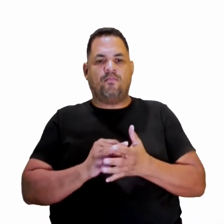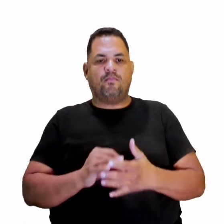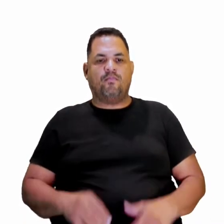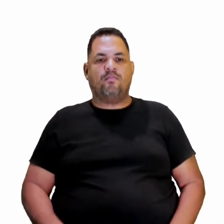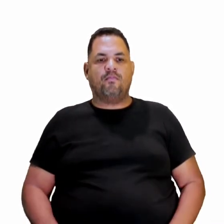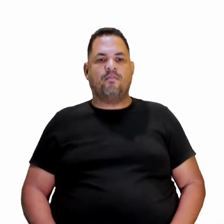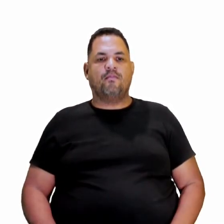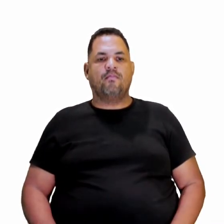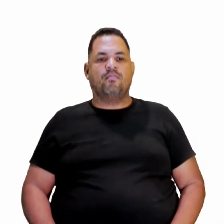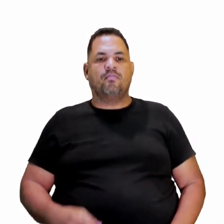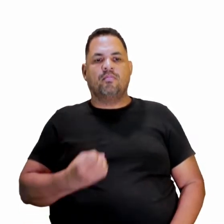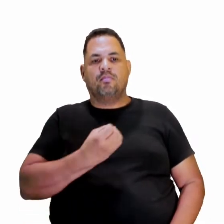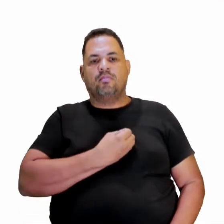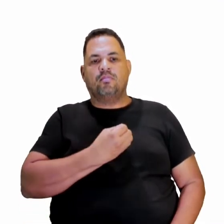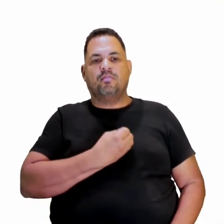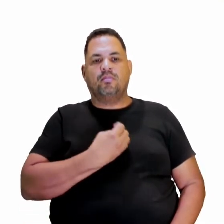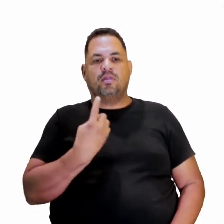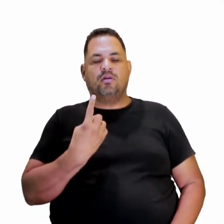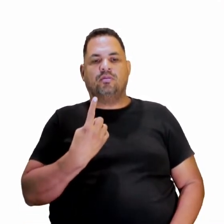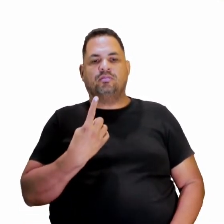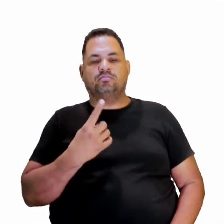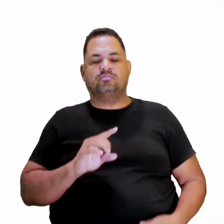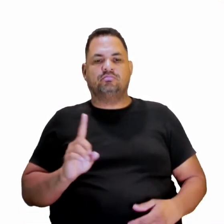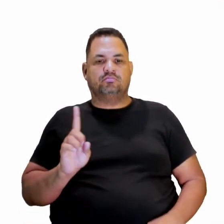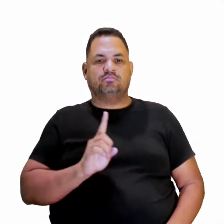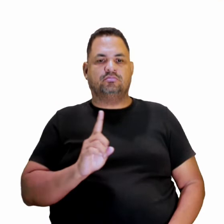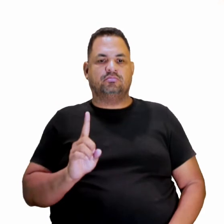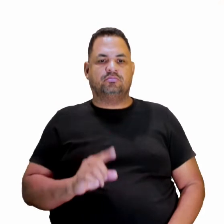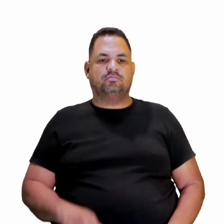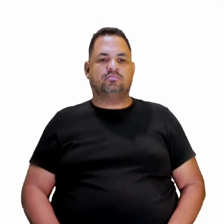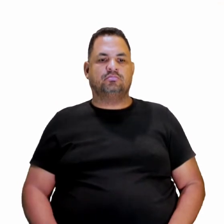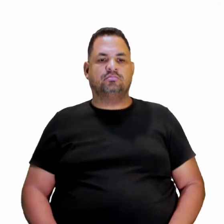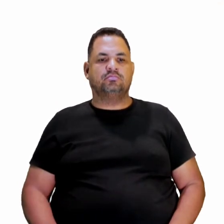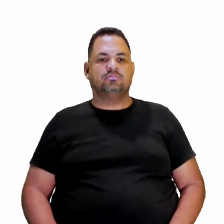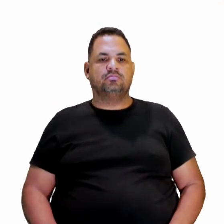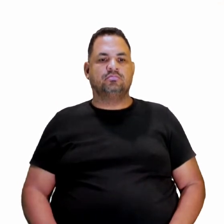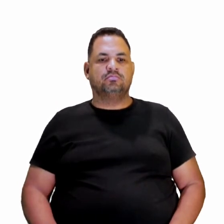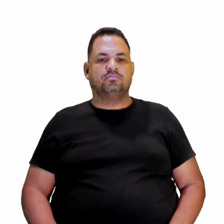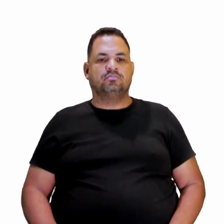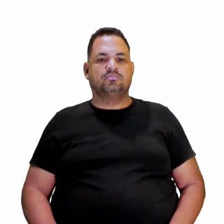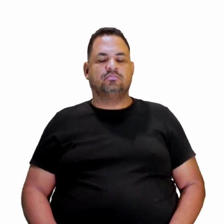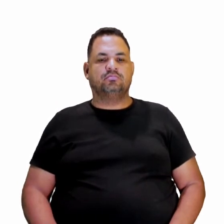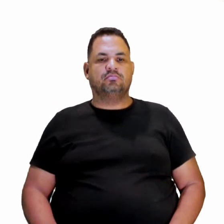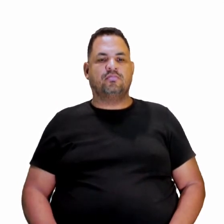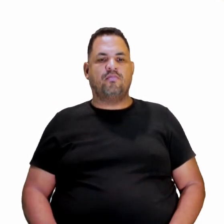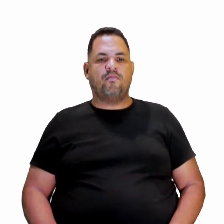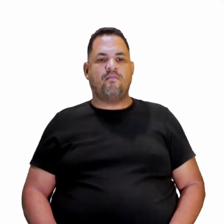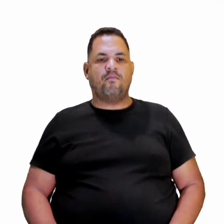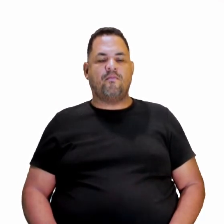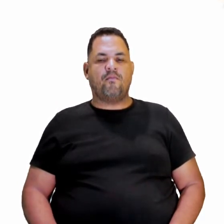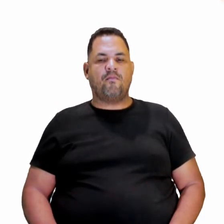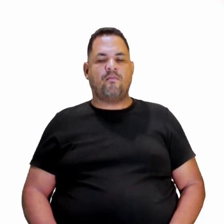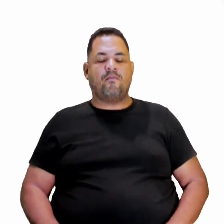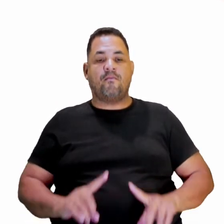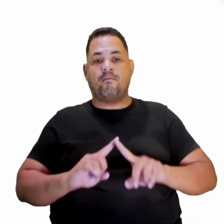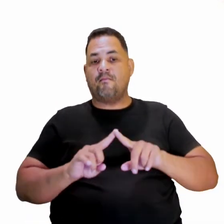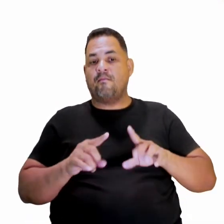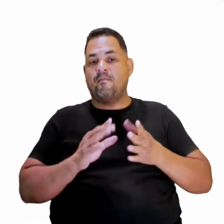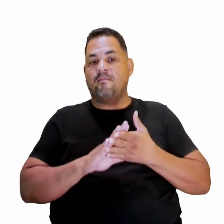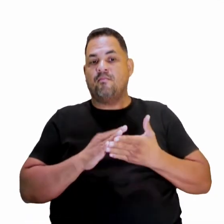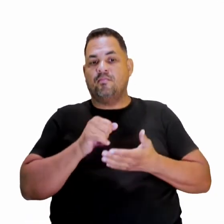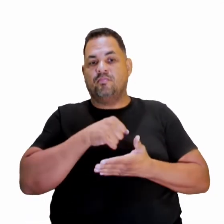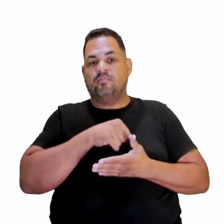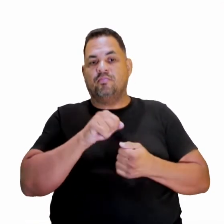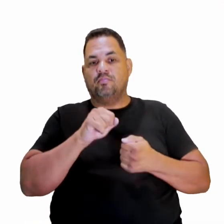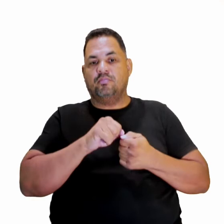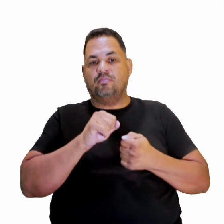Verdade. Só a número 1 que eu coloquei na negativa aqui. Verdade, só na número 1 que eu coloquei na negativa. Mas, de qualquer forma, a gente vai